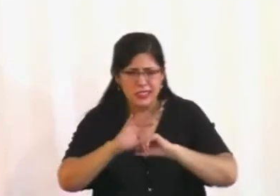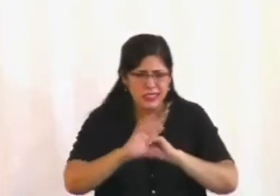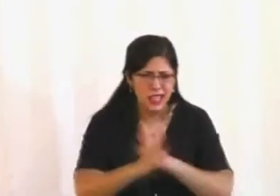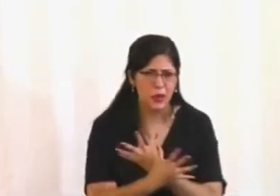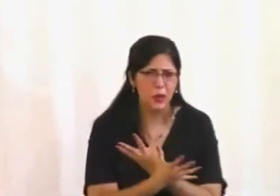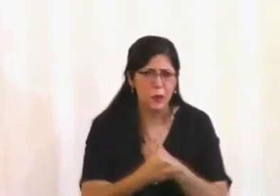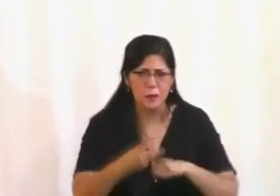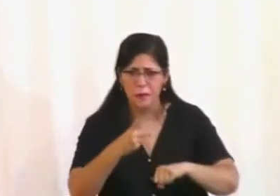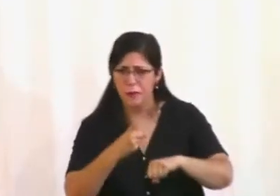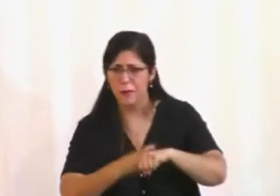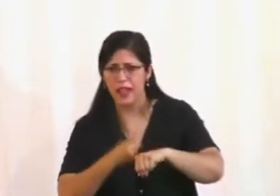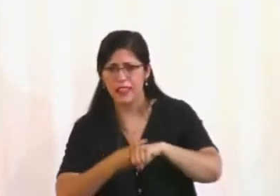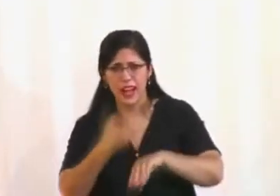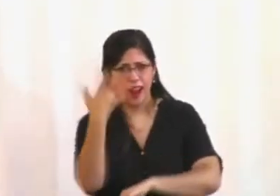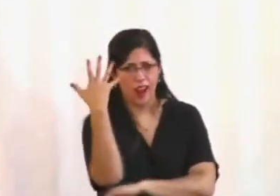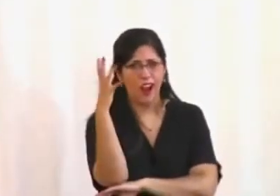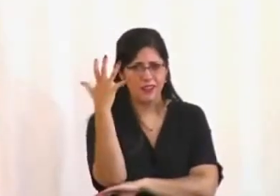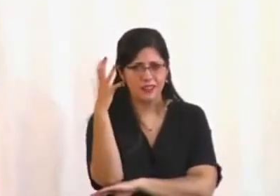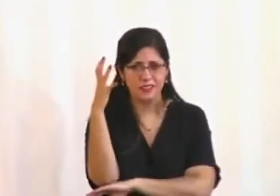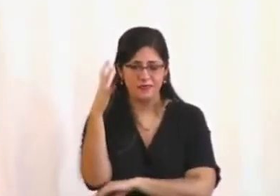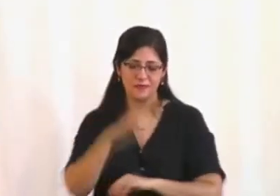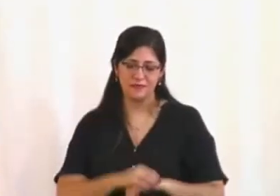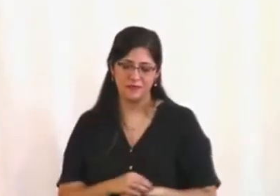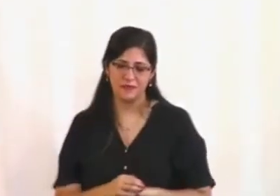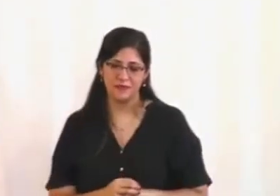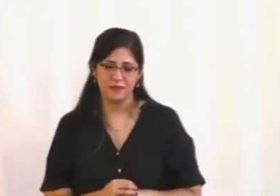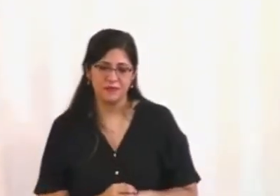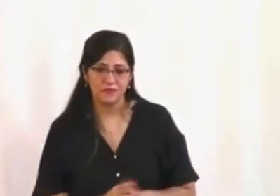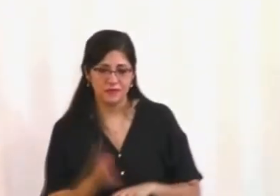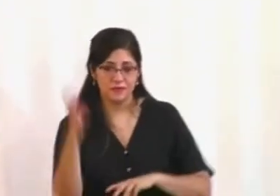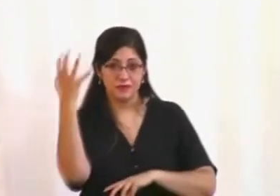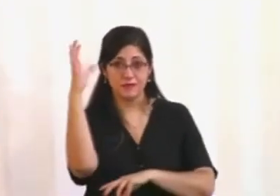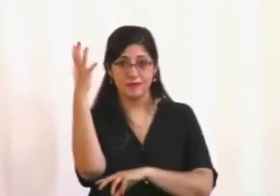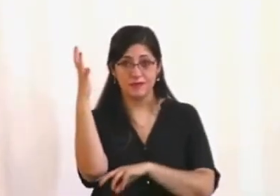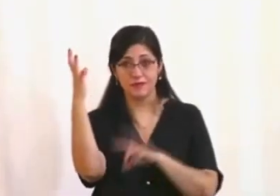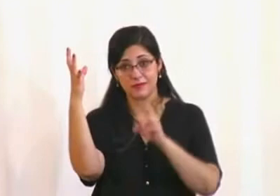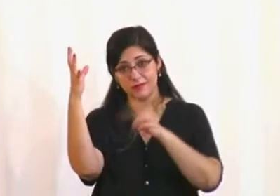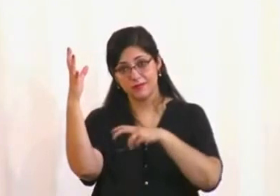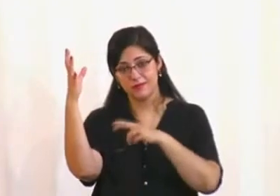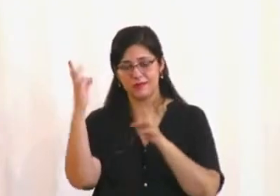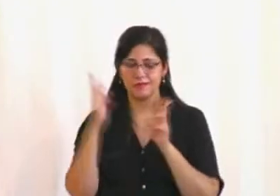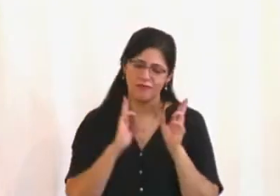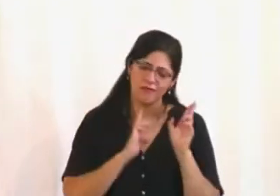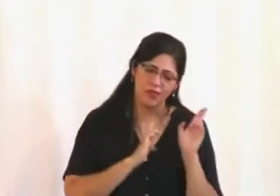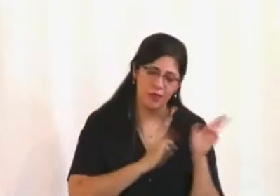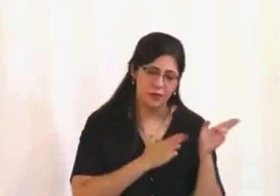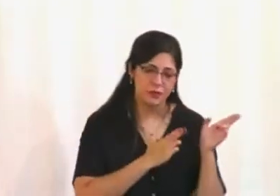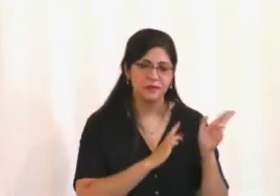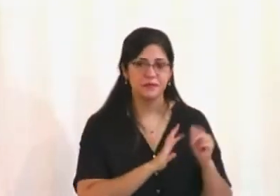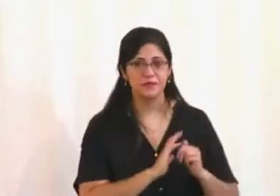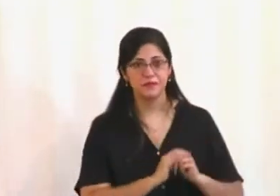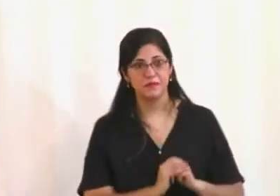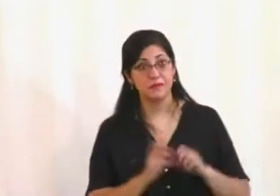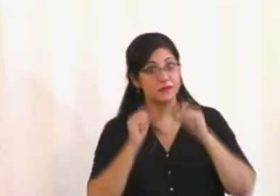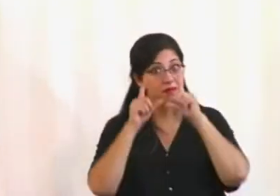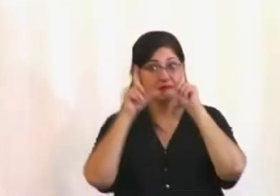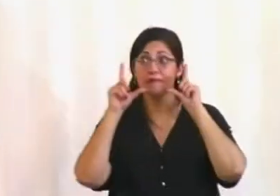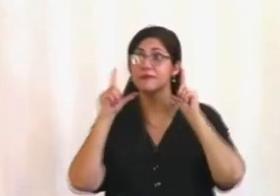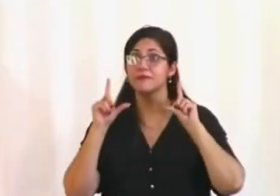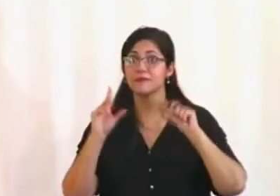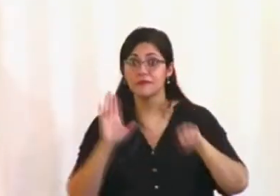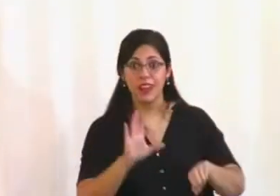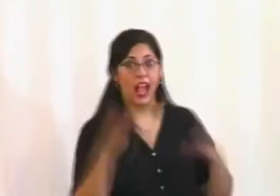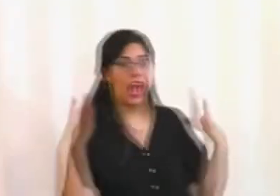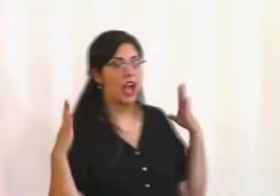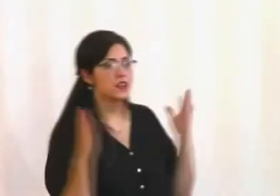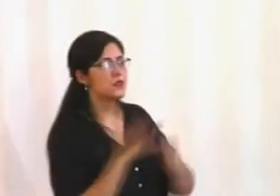pedras. E ali, provavelmente, naquela região, ele deitou debaixo de um pé de zimbro e dormiu. Quando ele acordou, despertado por um